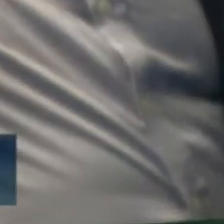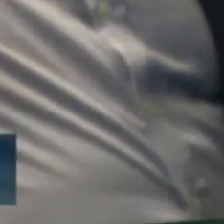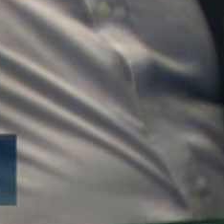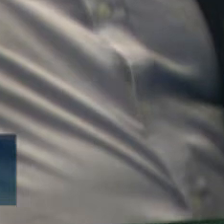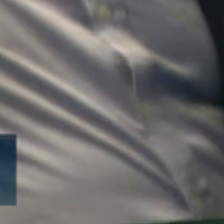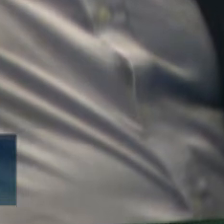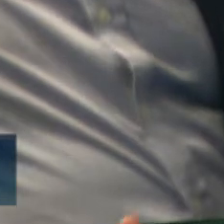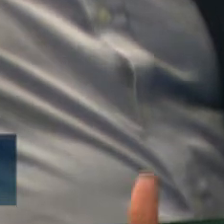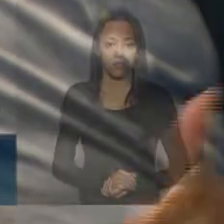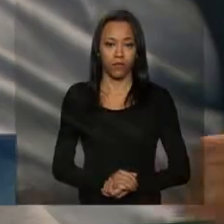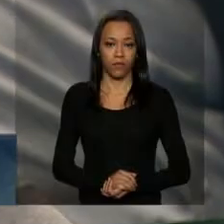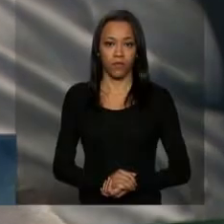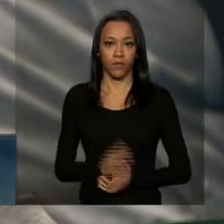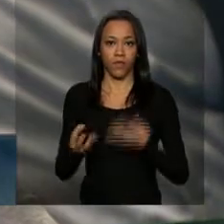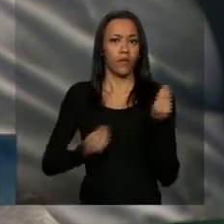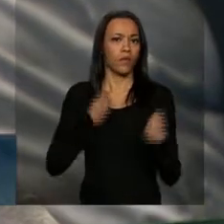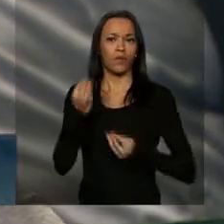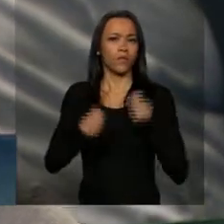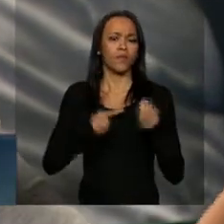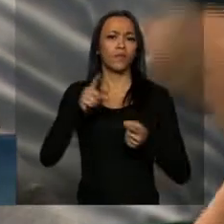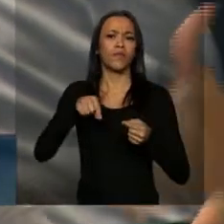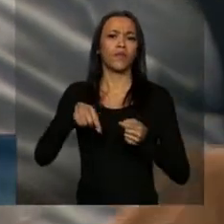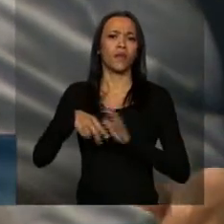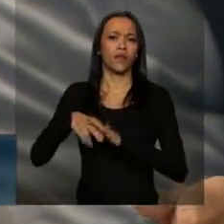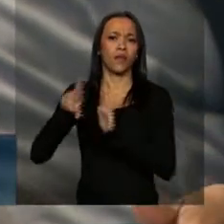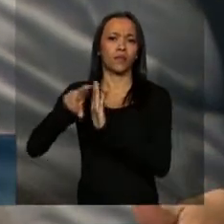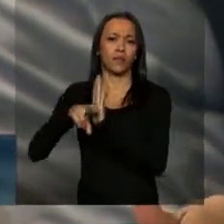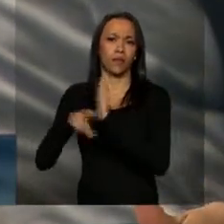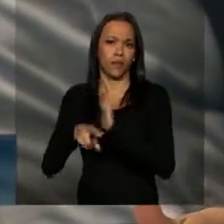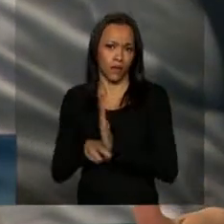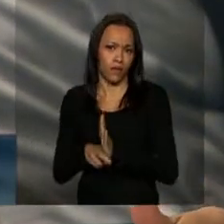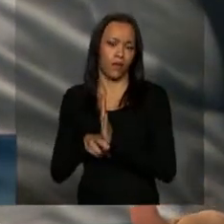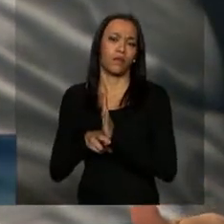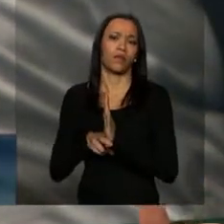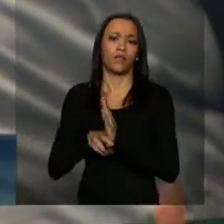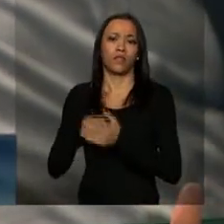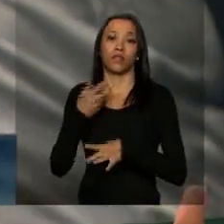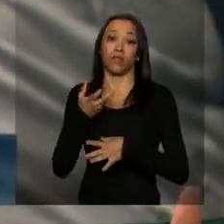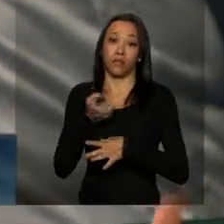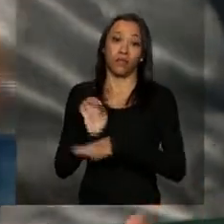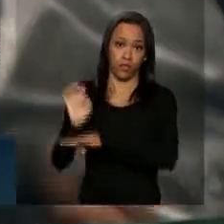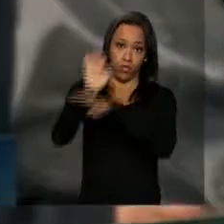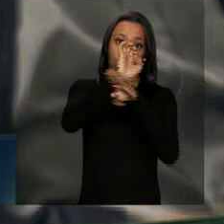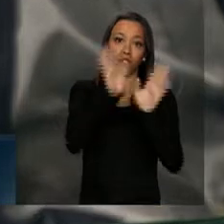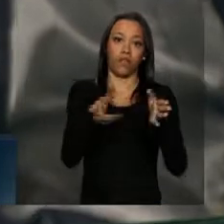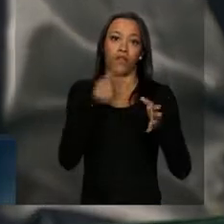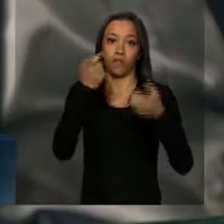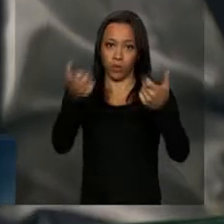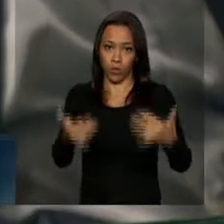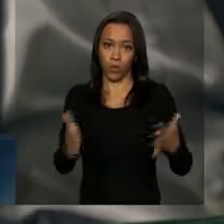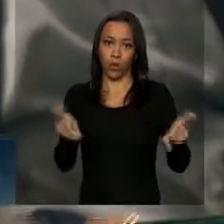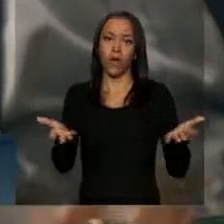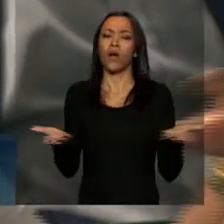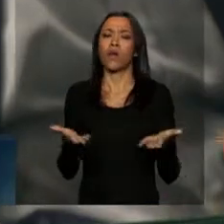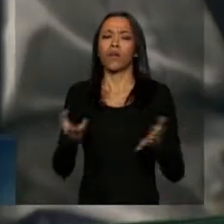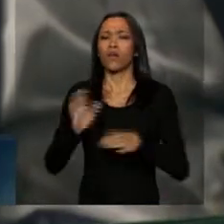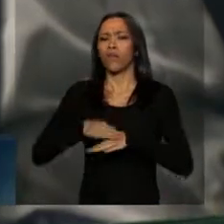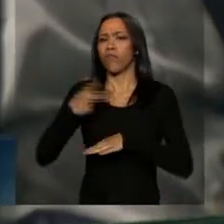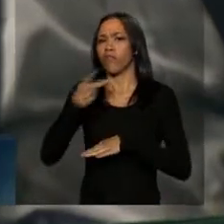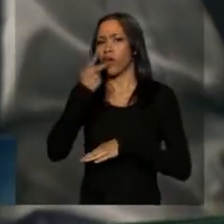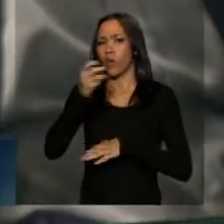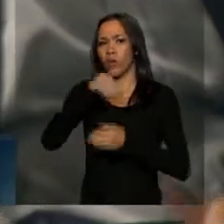autorregulação, da inspeção feita pelas próprias empresas? A senhora tinha falado há um tempo no Senado Federal sobre mudar